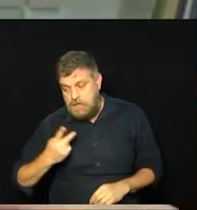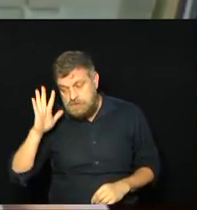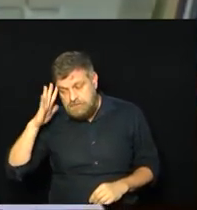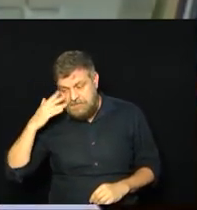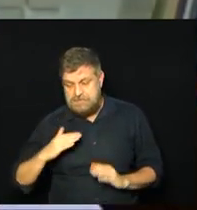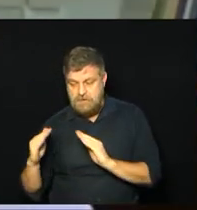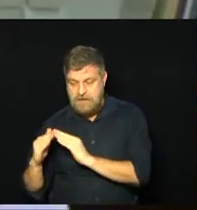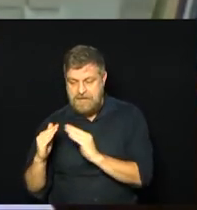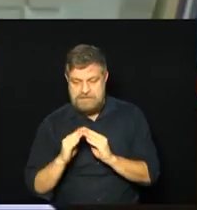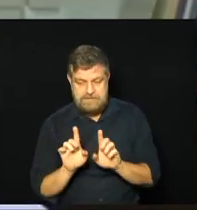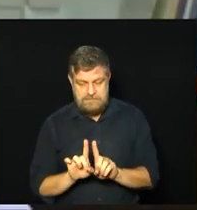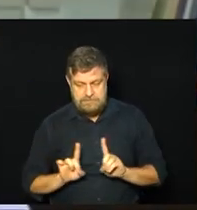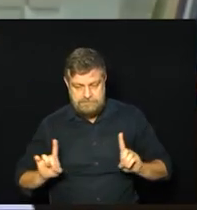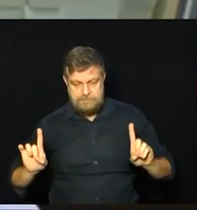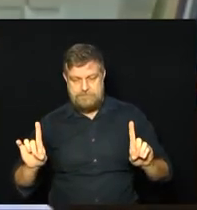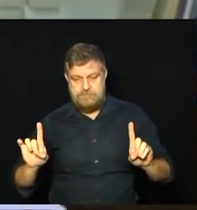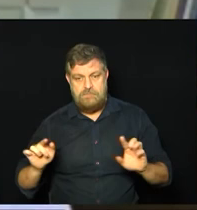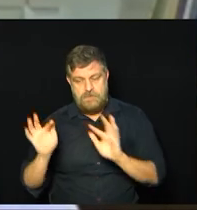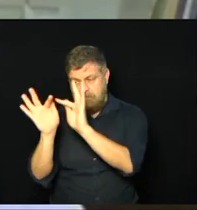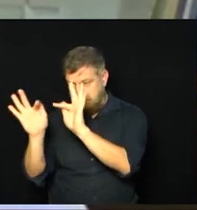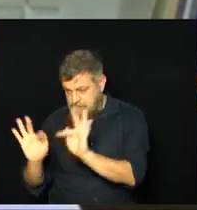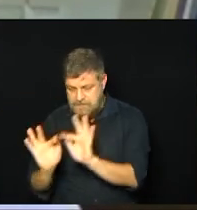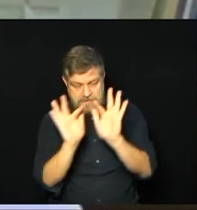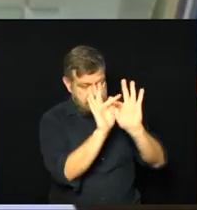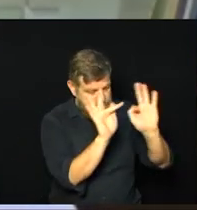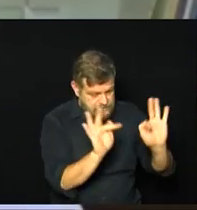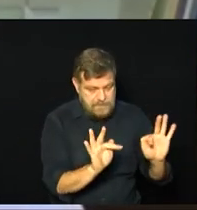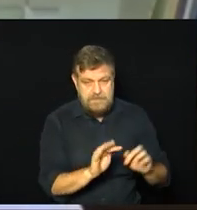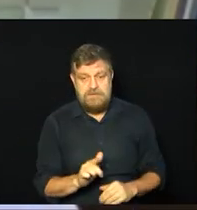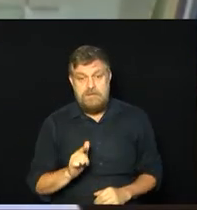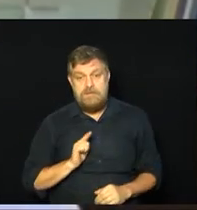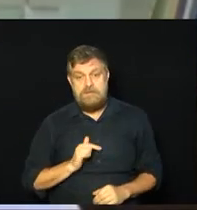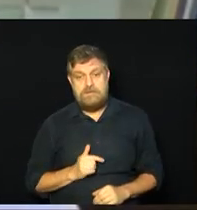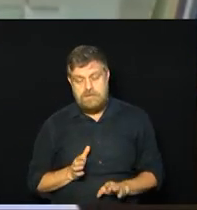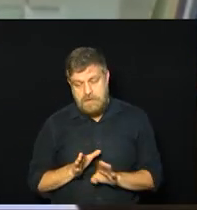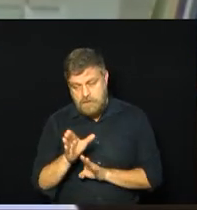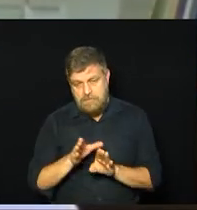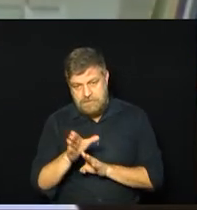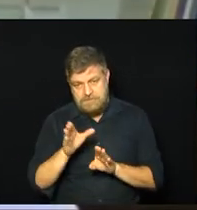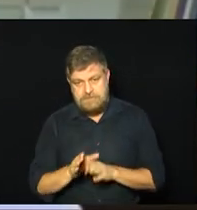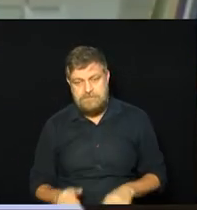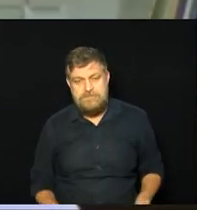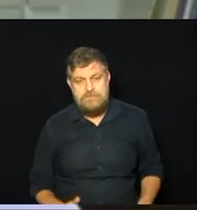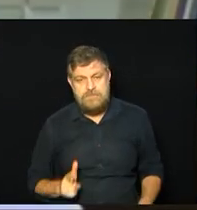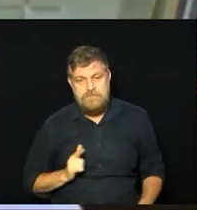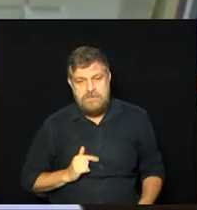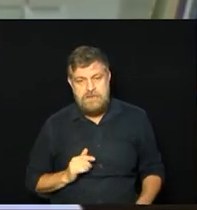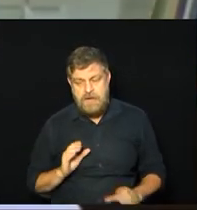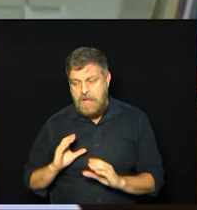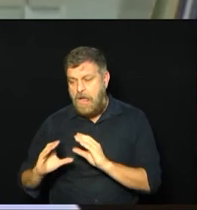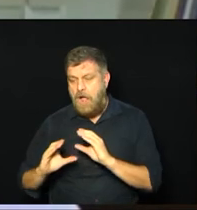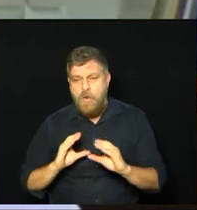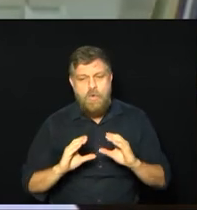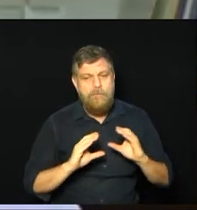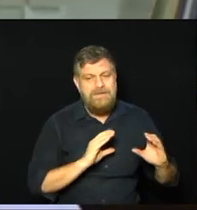casa diferente, a gente vai estar mais feliz. Então, como eu disse no começo, Gabriel, a comunicação, ela